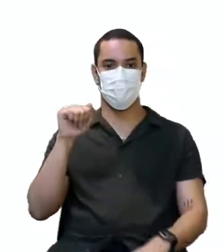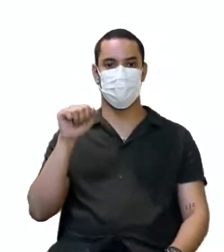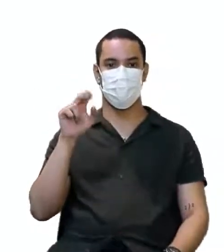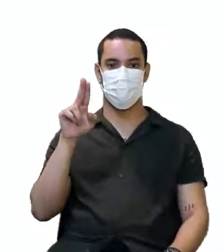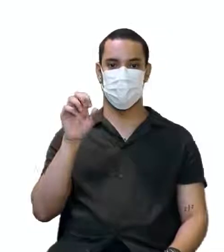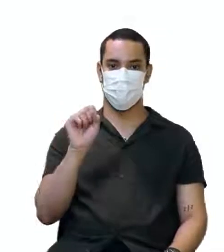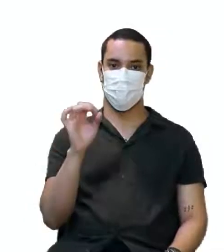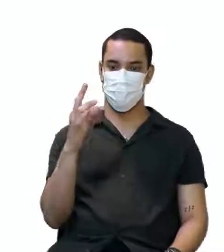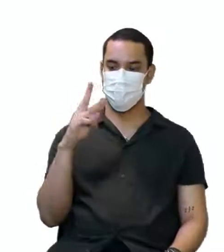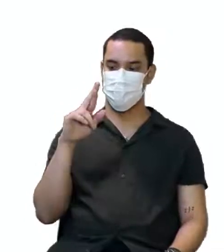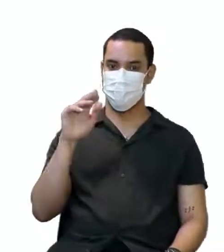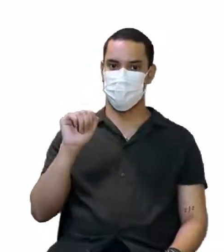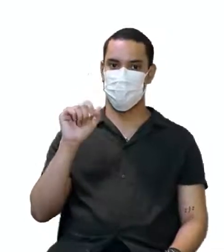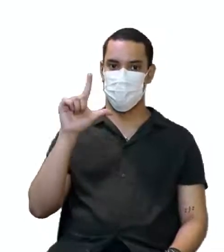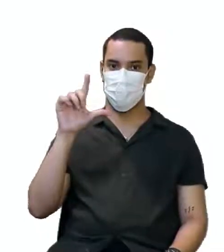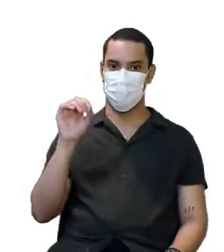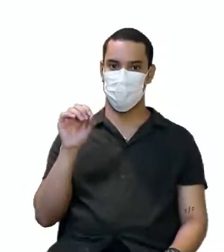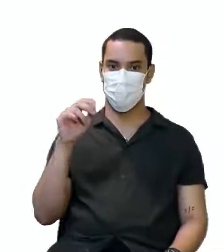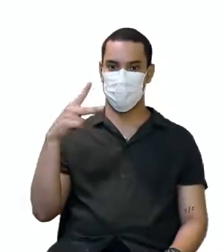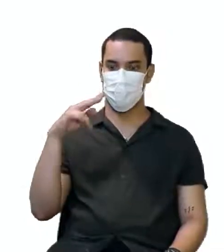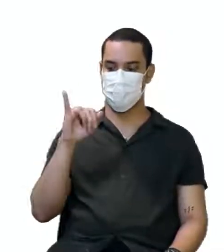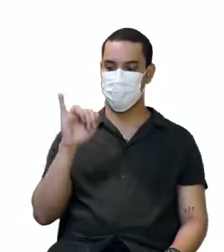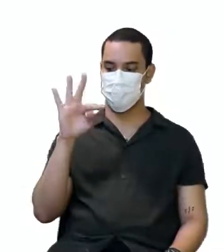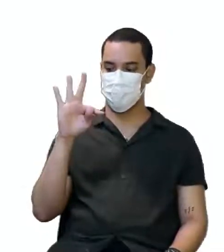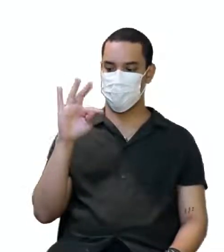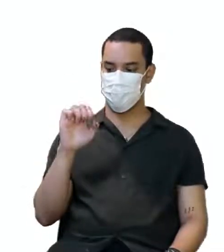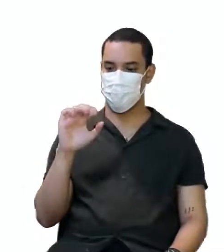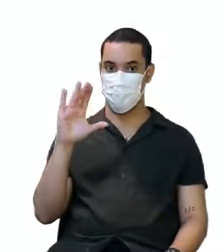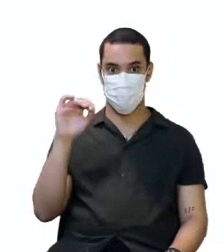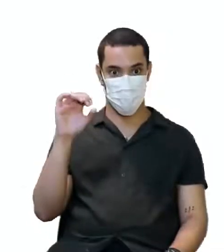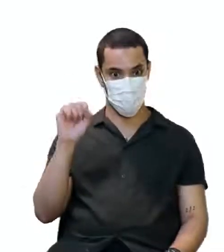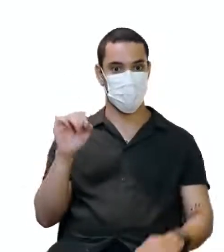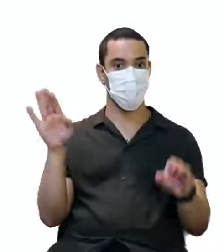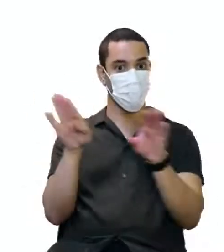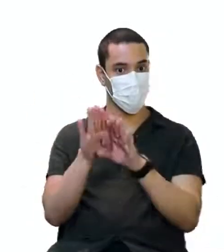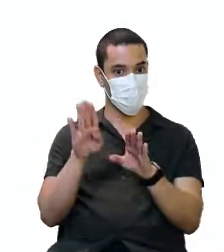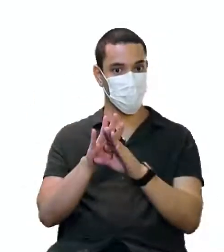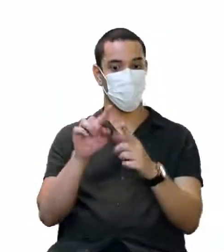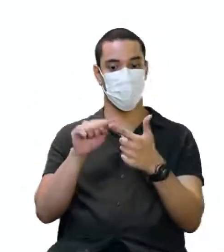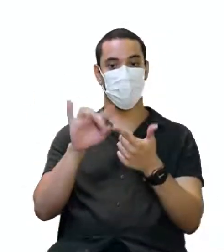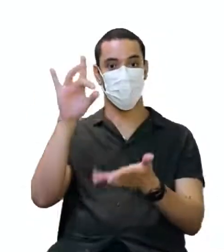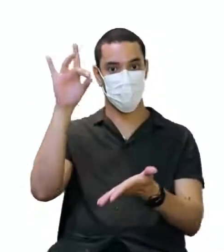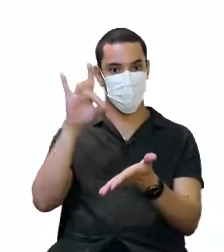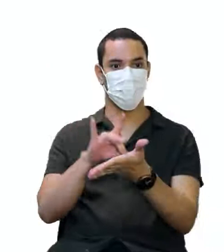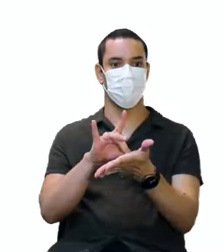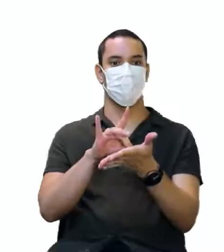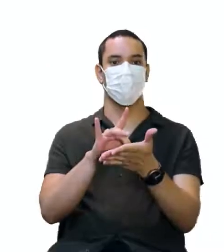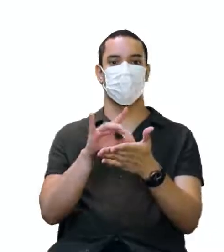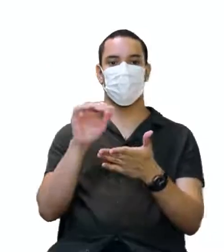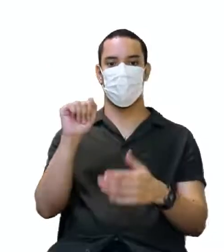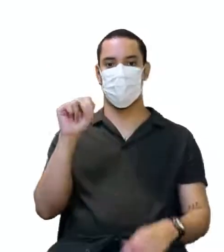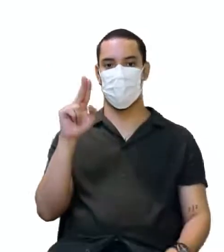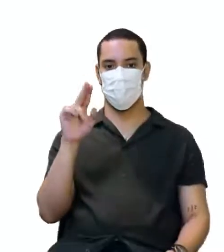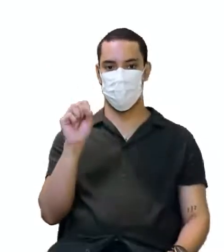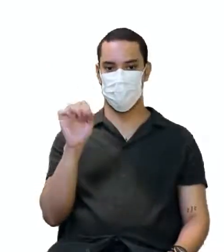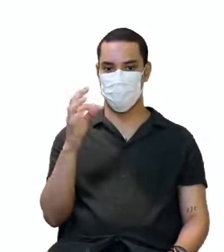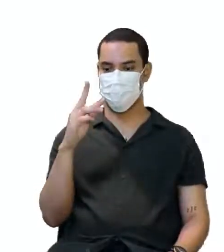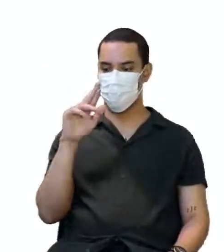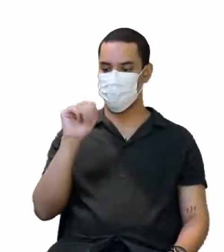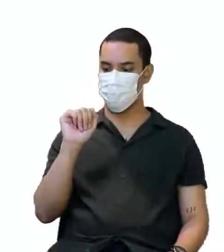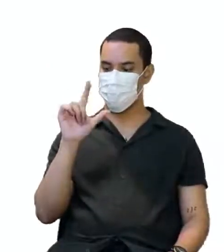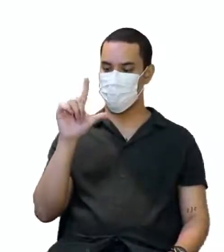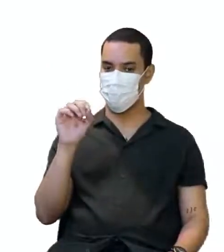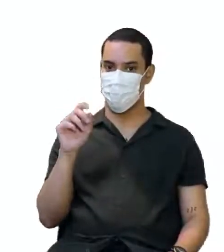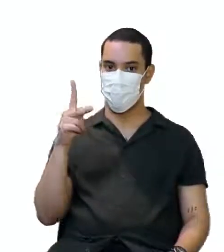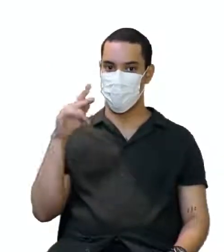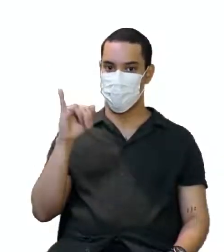pré-australopitecos e vamos falar sobre os australopitecos, tá? Então, a gente vai para essa aula, a gente vai estar